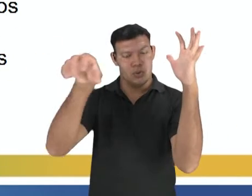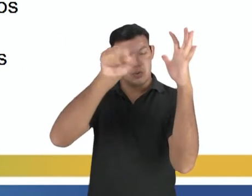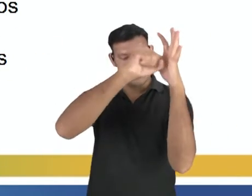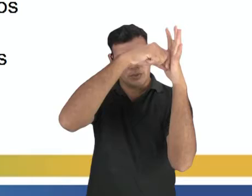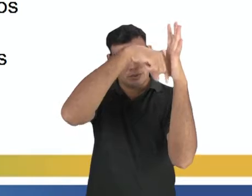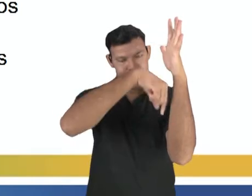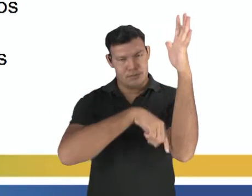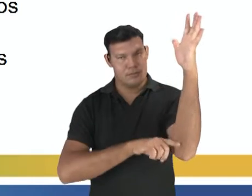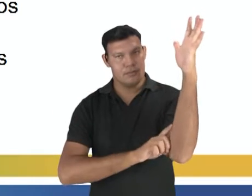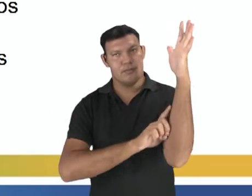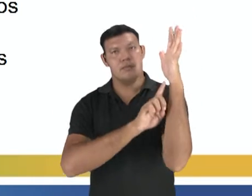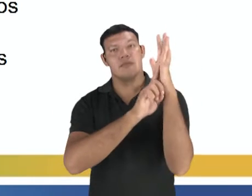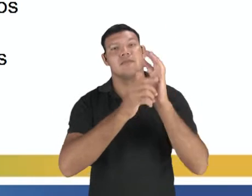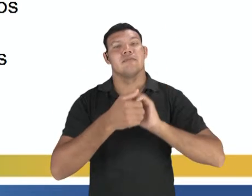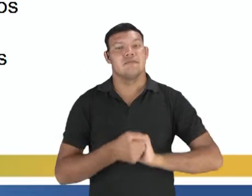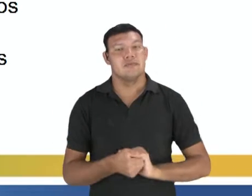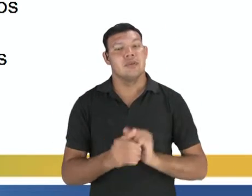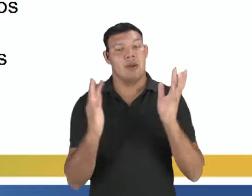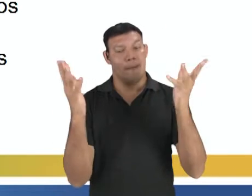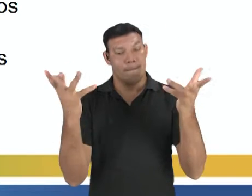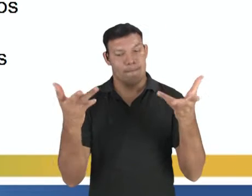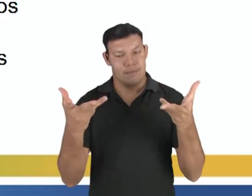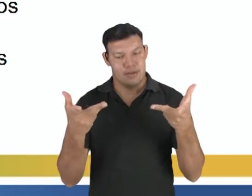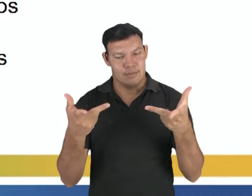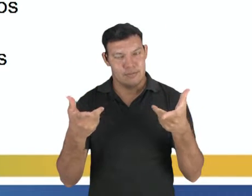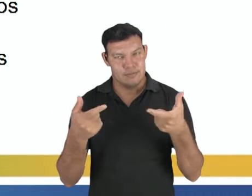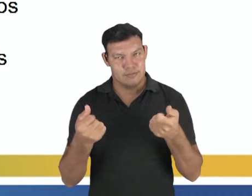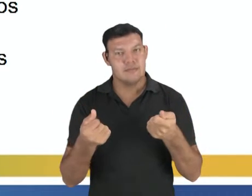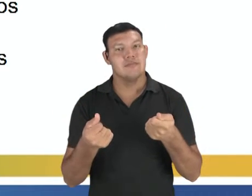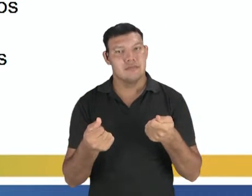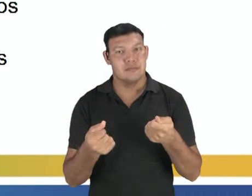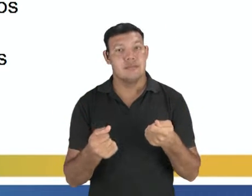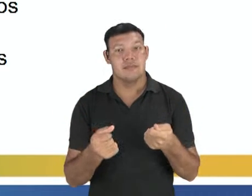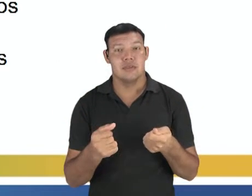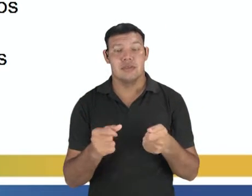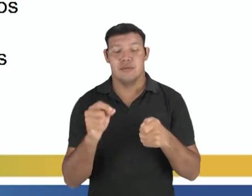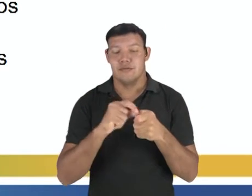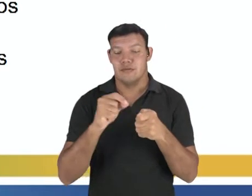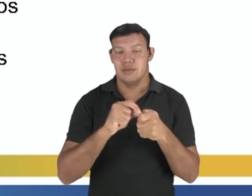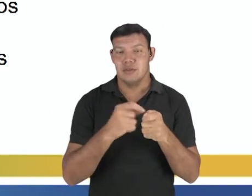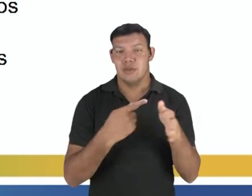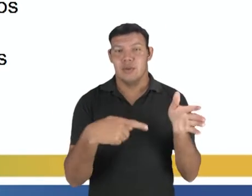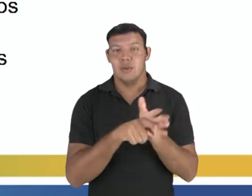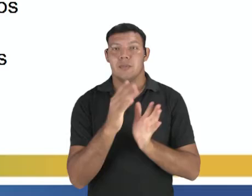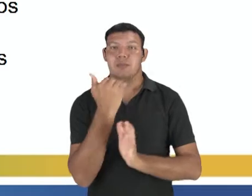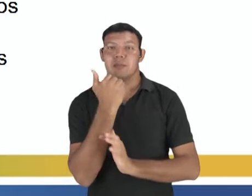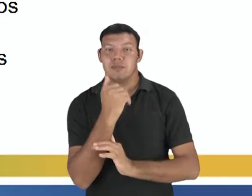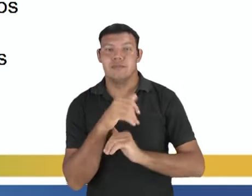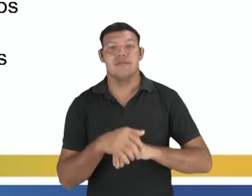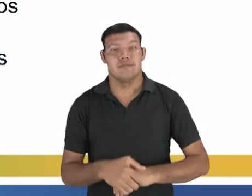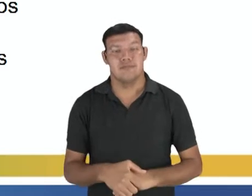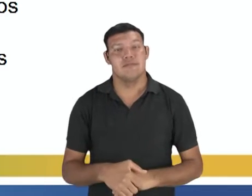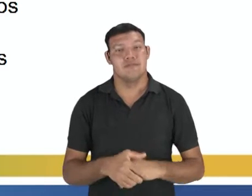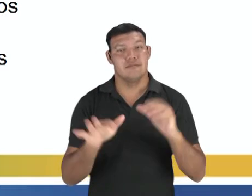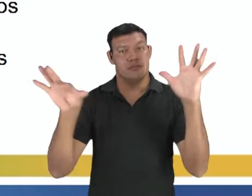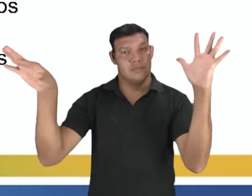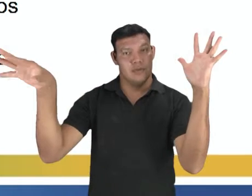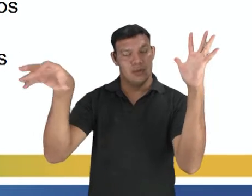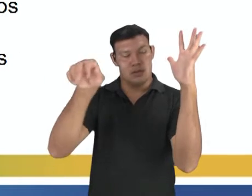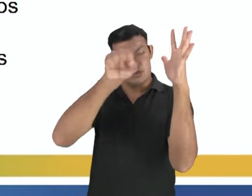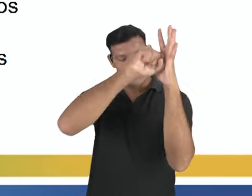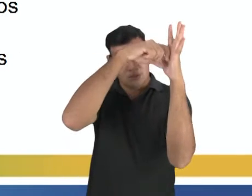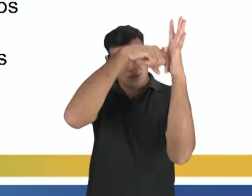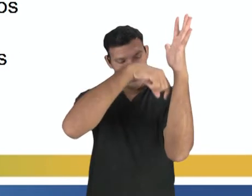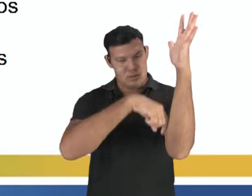fotossintetizantes, ou seja, vão ter a capacidade de fabricar o seu próprio alimento através do processo de fotossíntese, que é